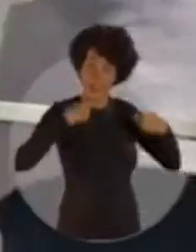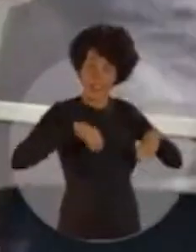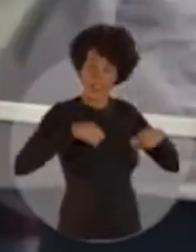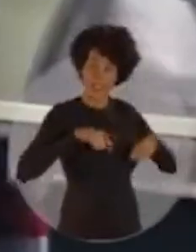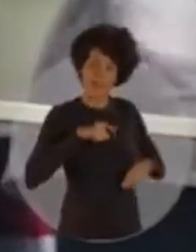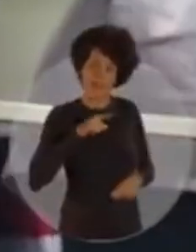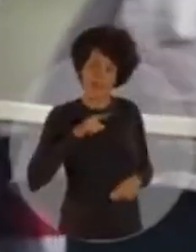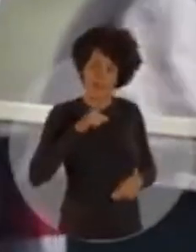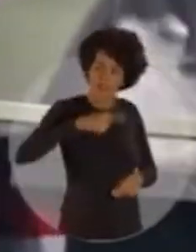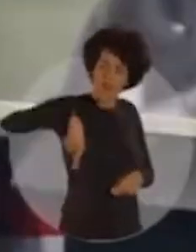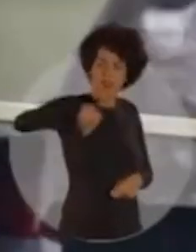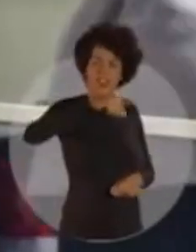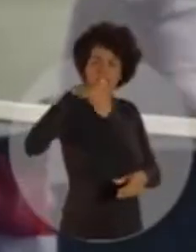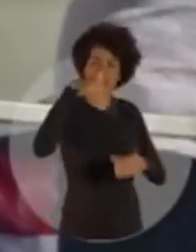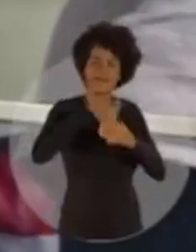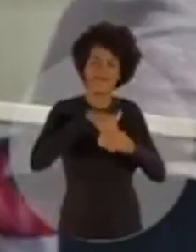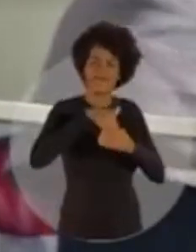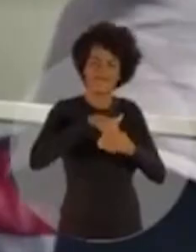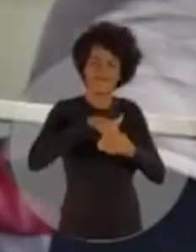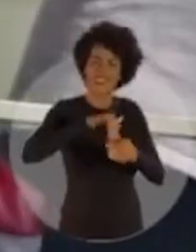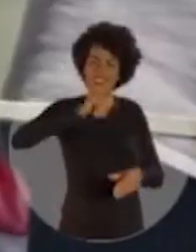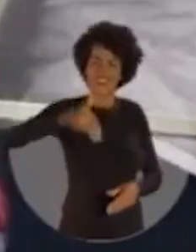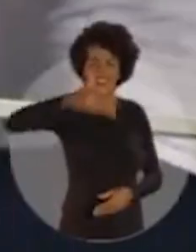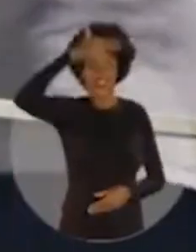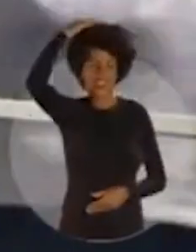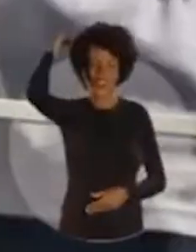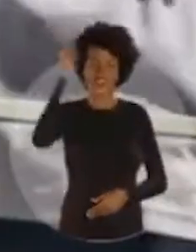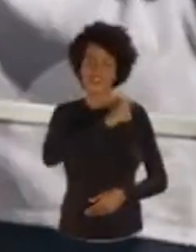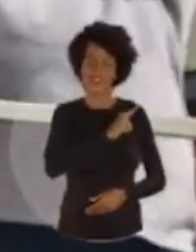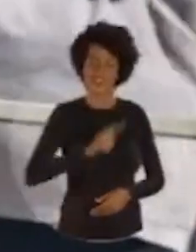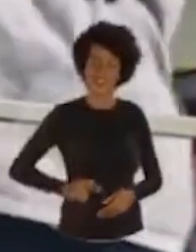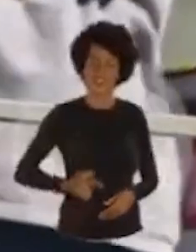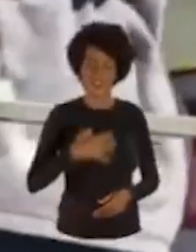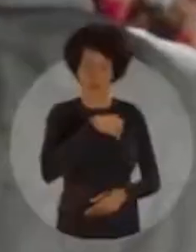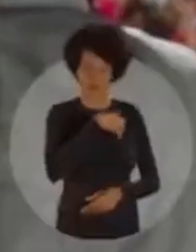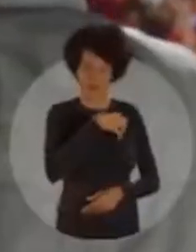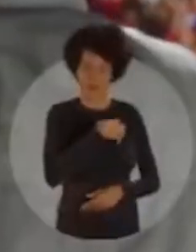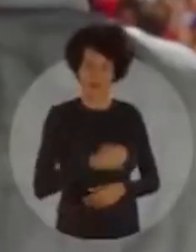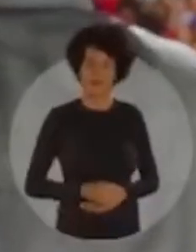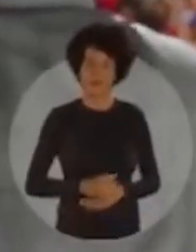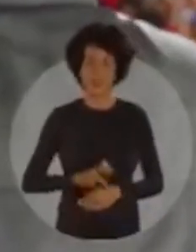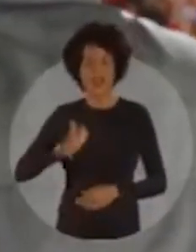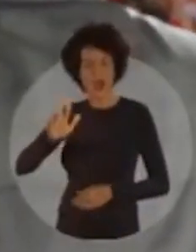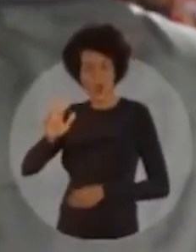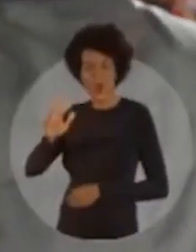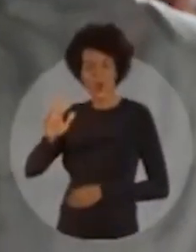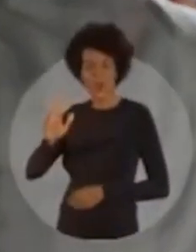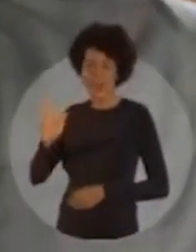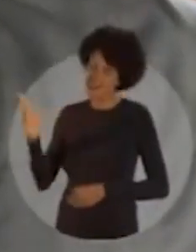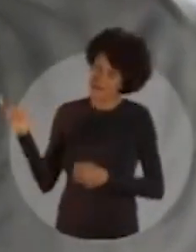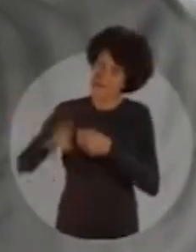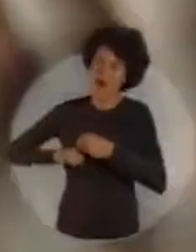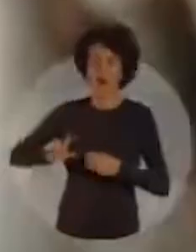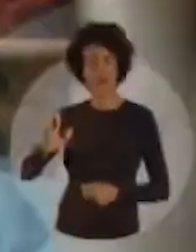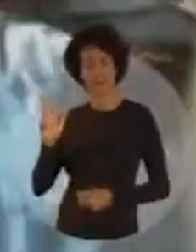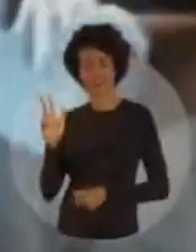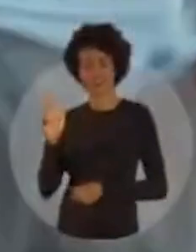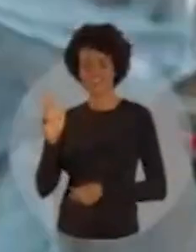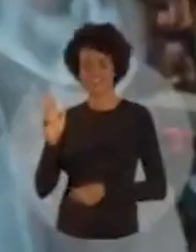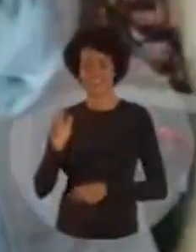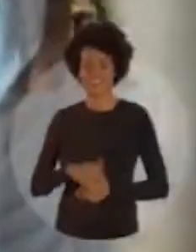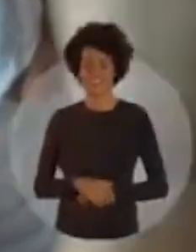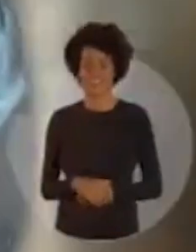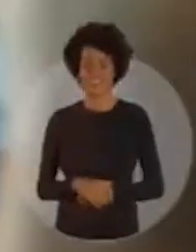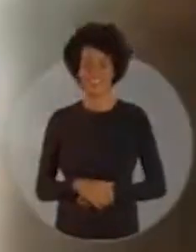que vocês eleja o Jerônimo o governador da Bahia Lula volta Lula